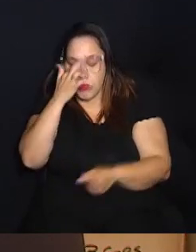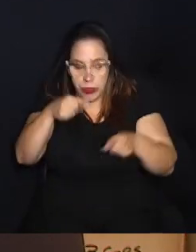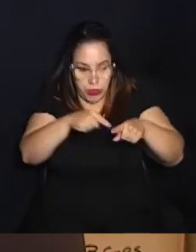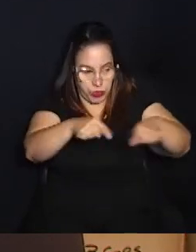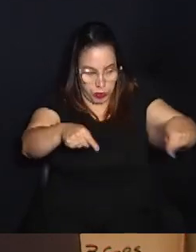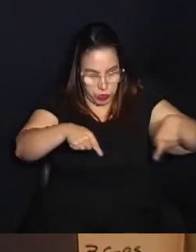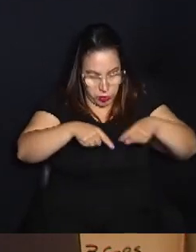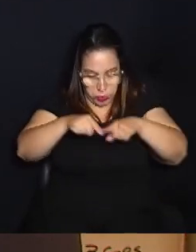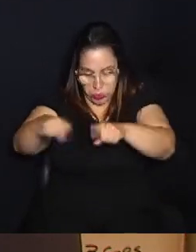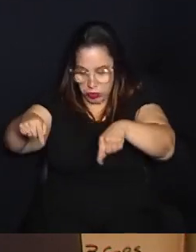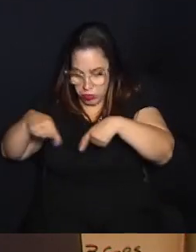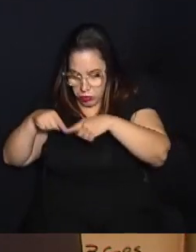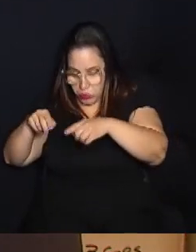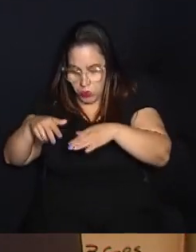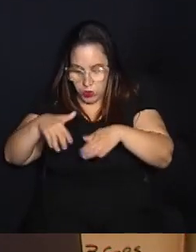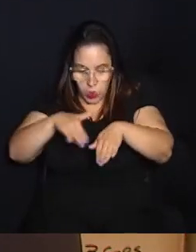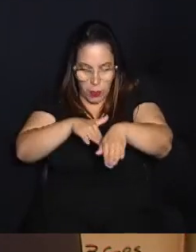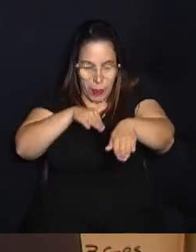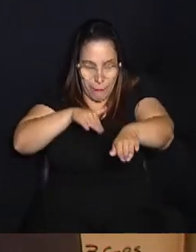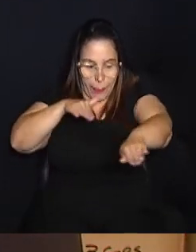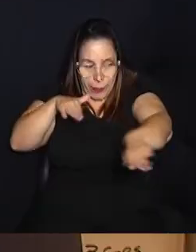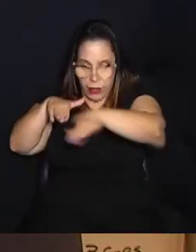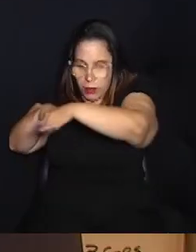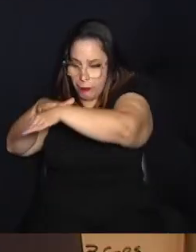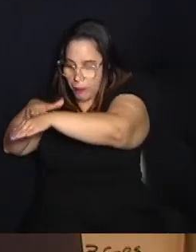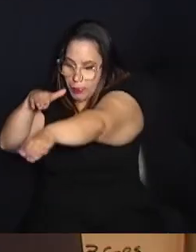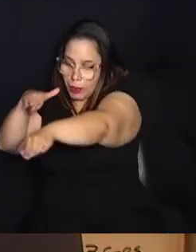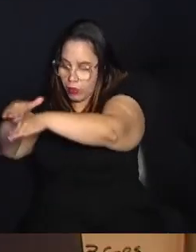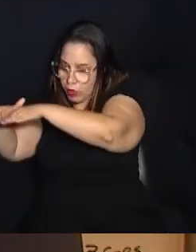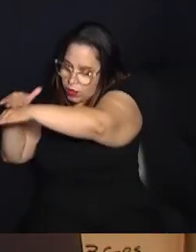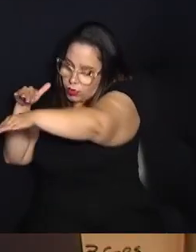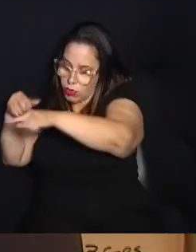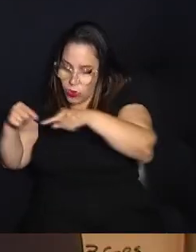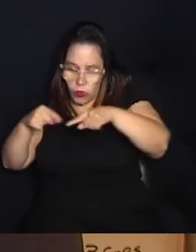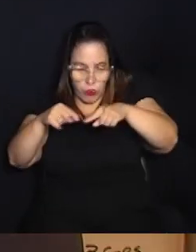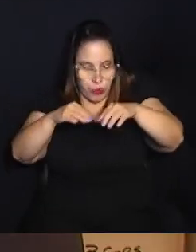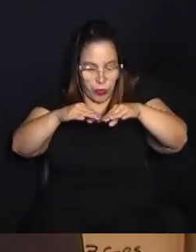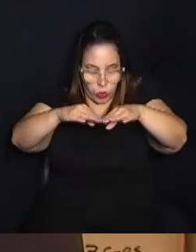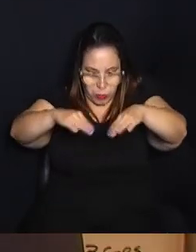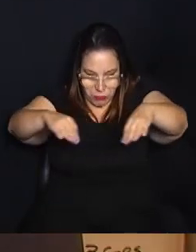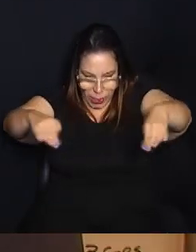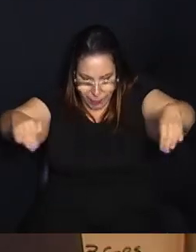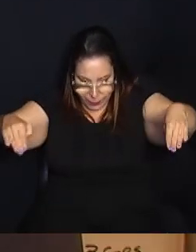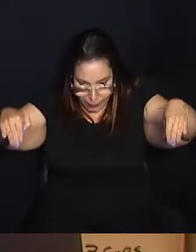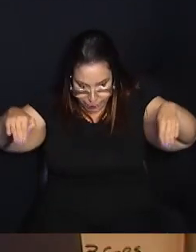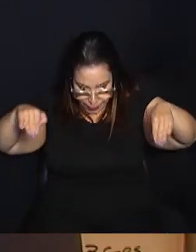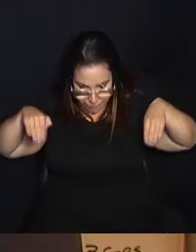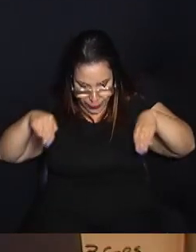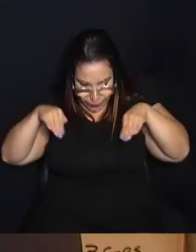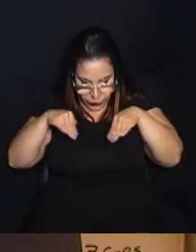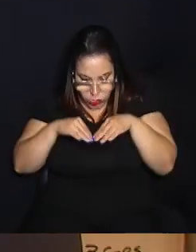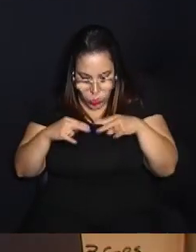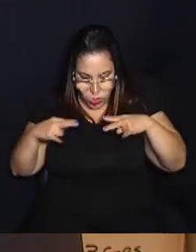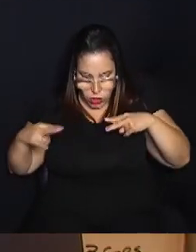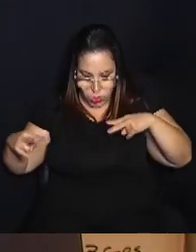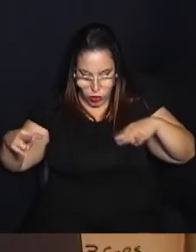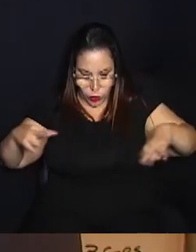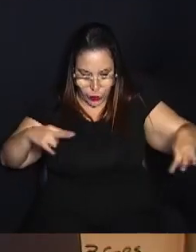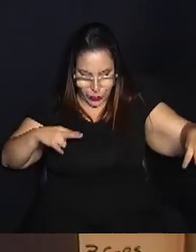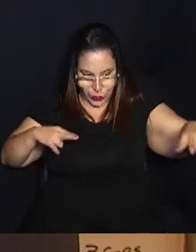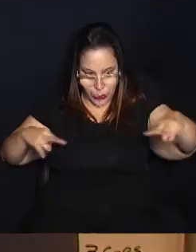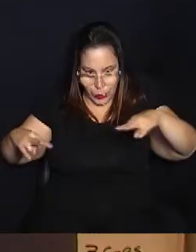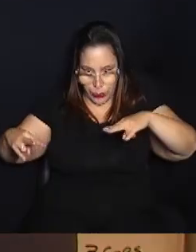as carteiras não são colocadas enfileiradas, mas sim em um grande ciclo, onde as pessoas se